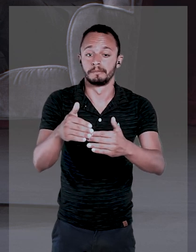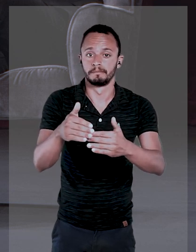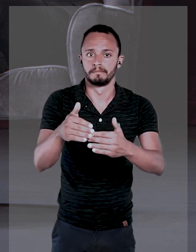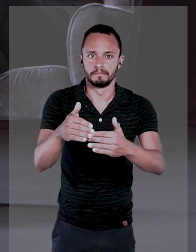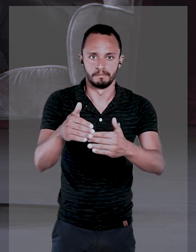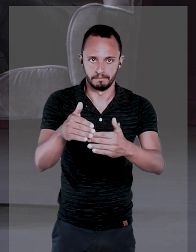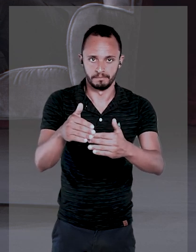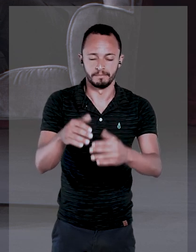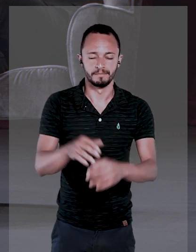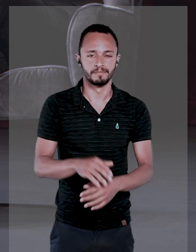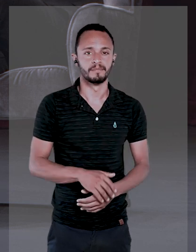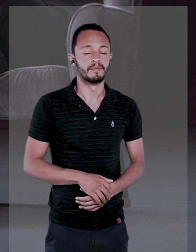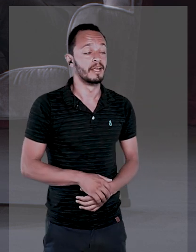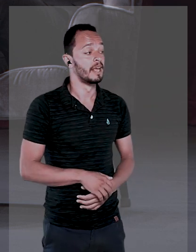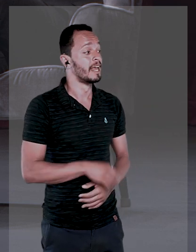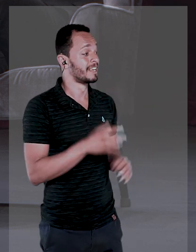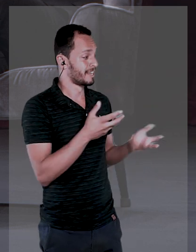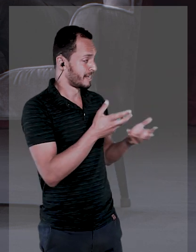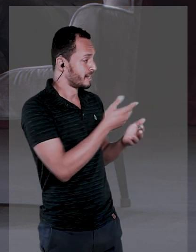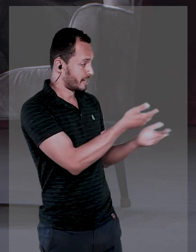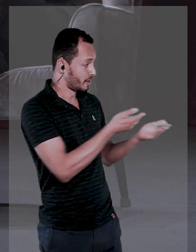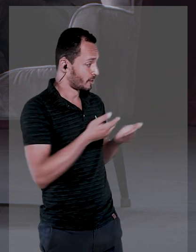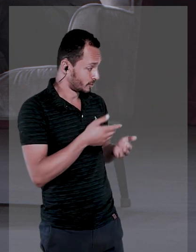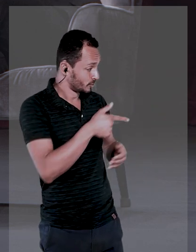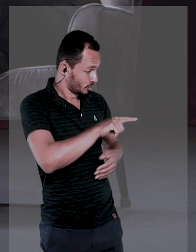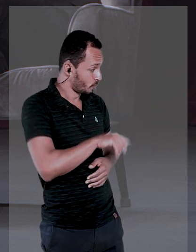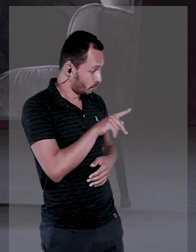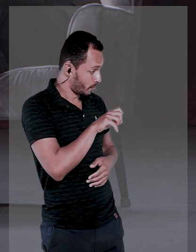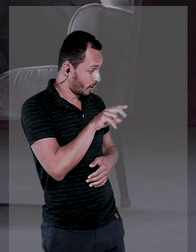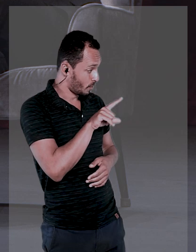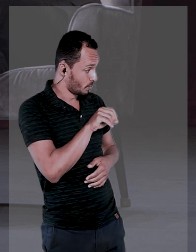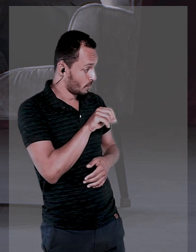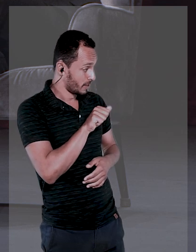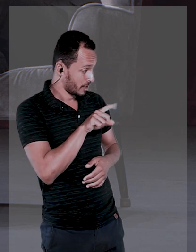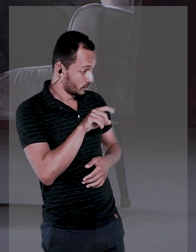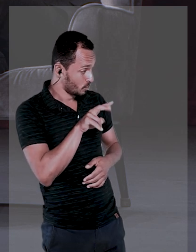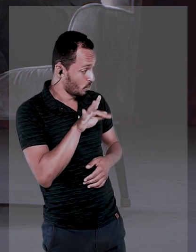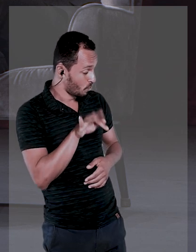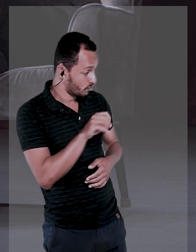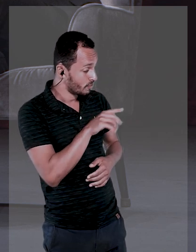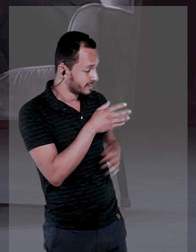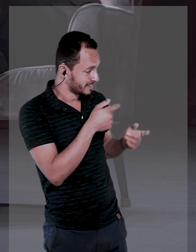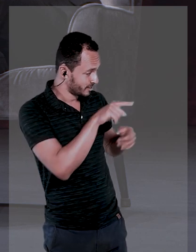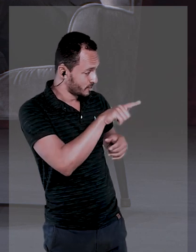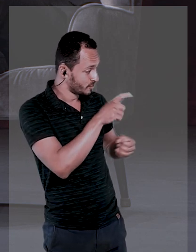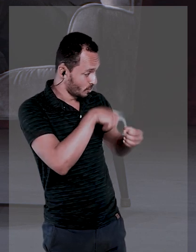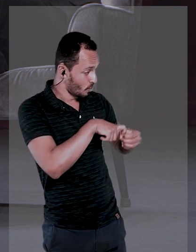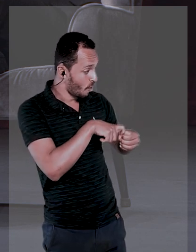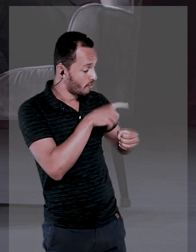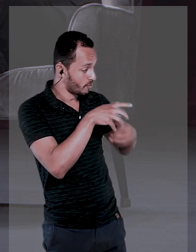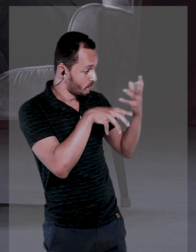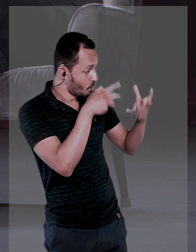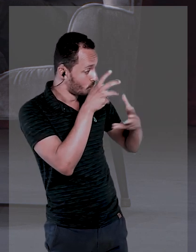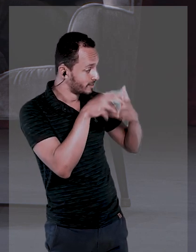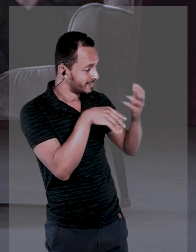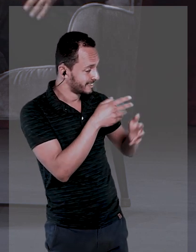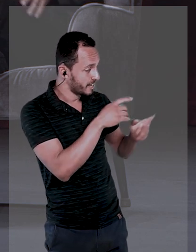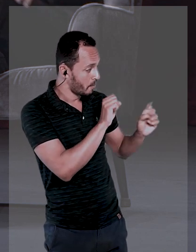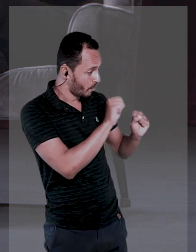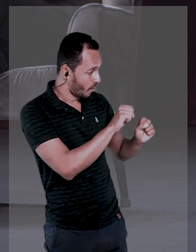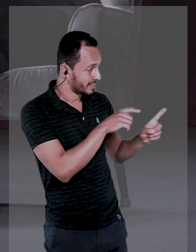Queria chamar o Celso Adolfo ao palco de novo, por favor, para a gente começar como terminou. Terminou como começar. Desde que eu não canto mais